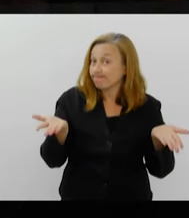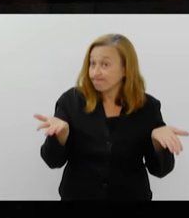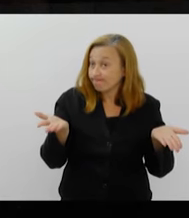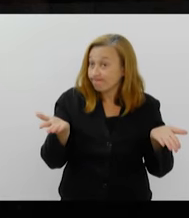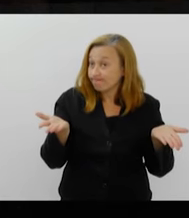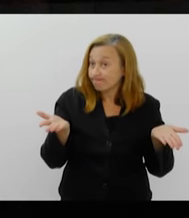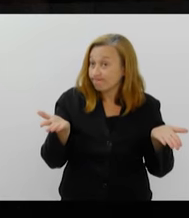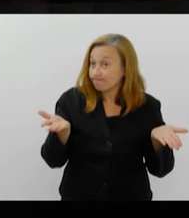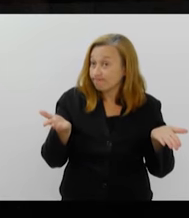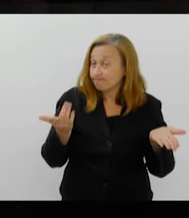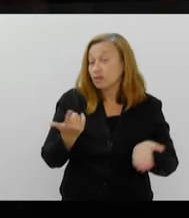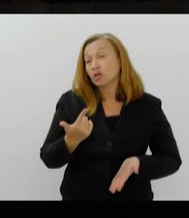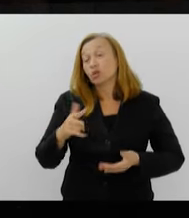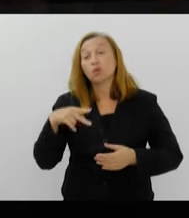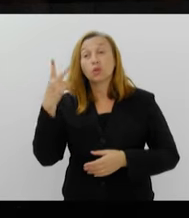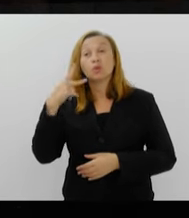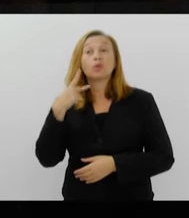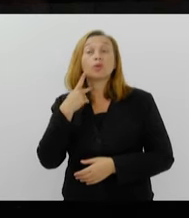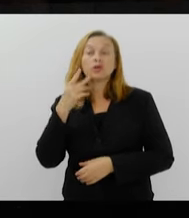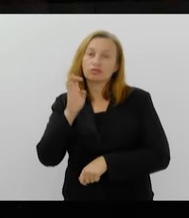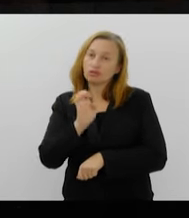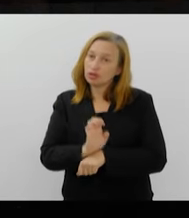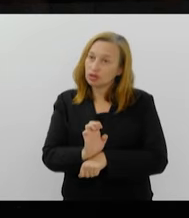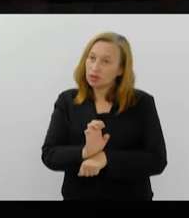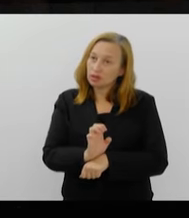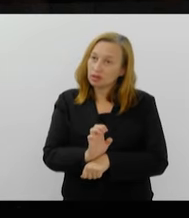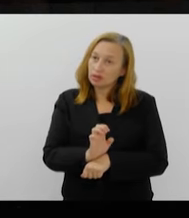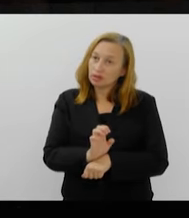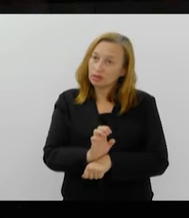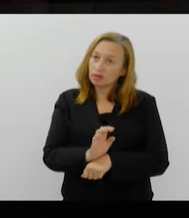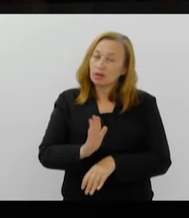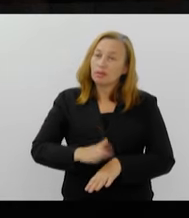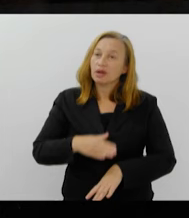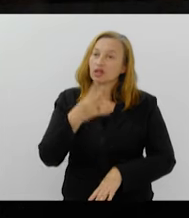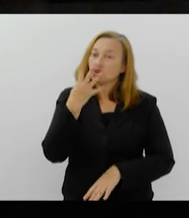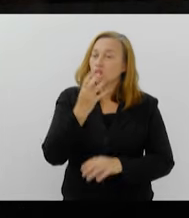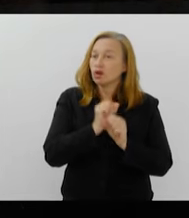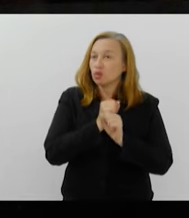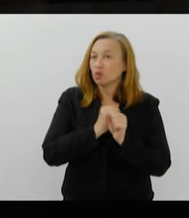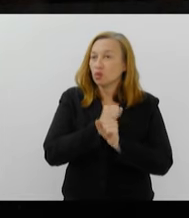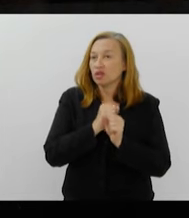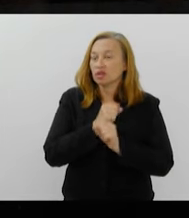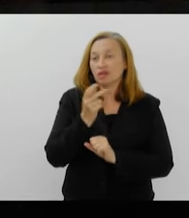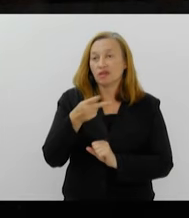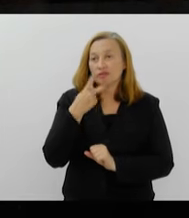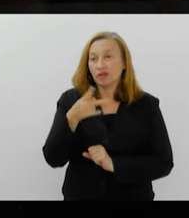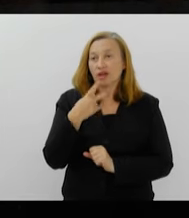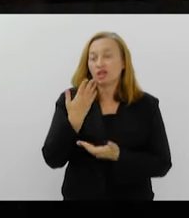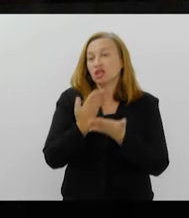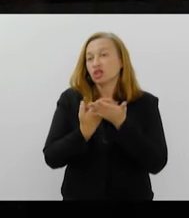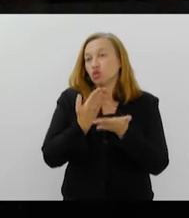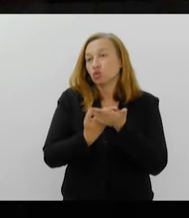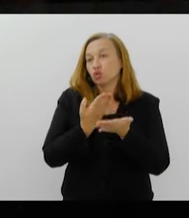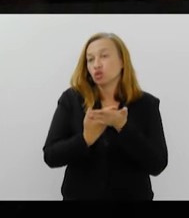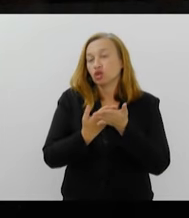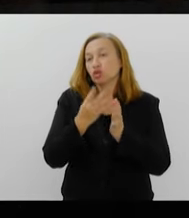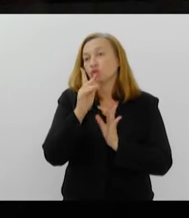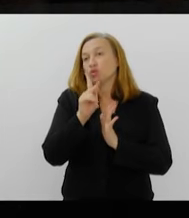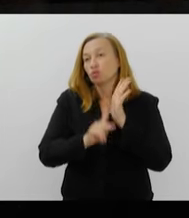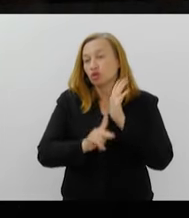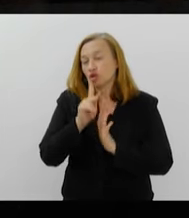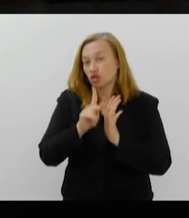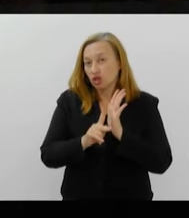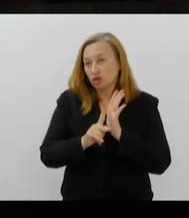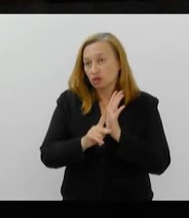E adulto a Procuradoria do Estado, há mais de 4 anos que vem dizendo que está estudando um projeto de devedor